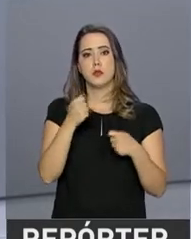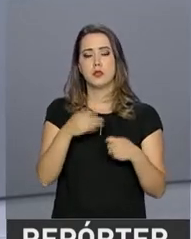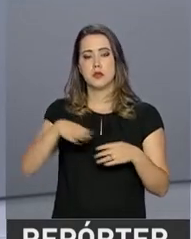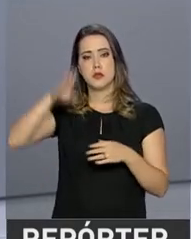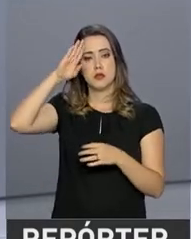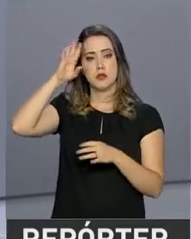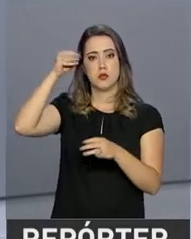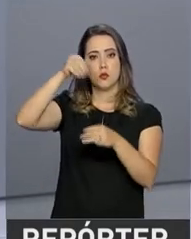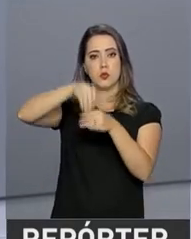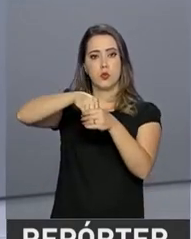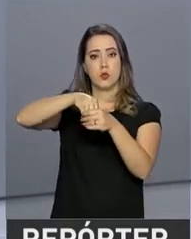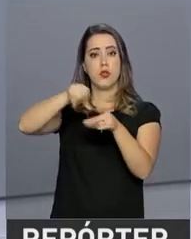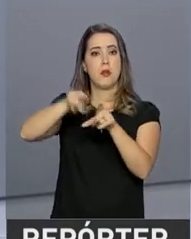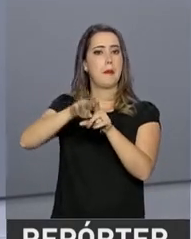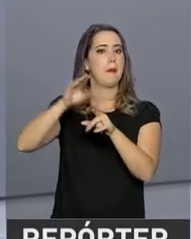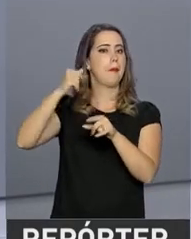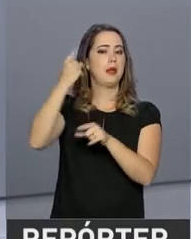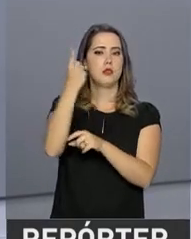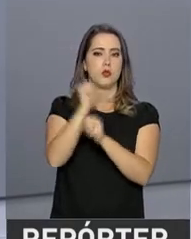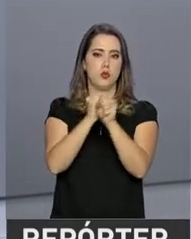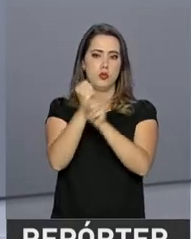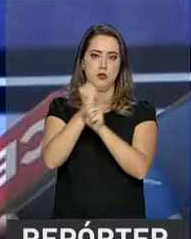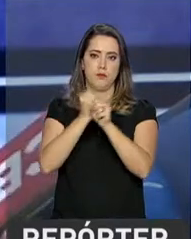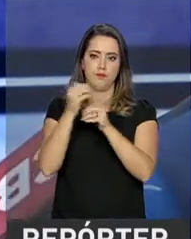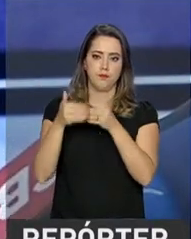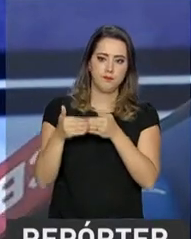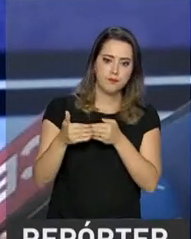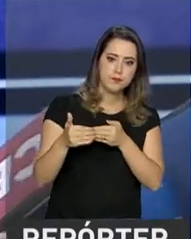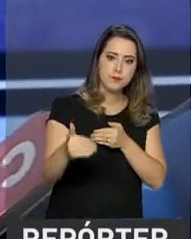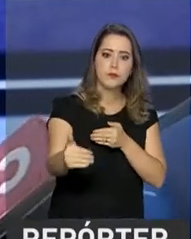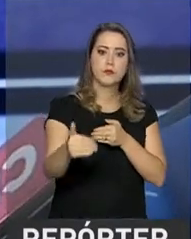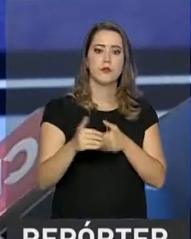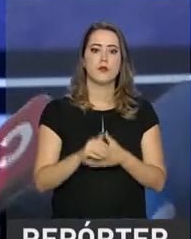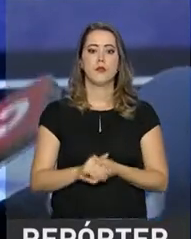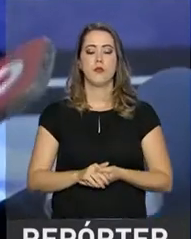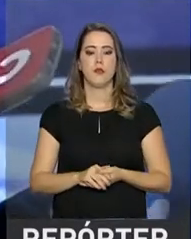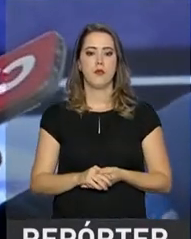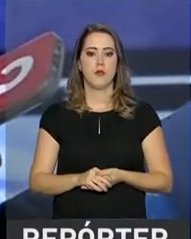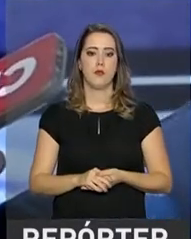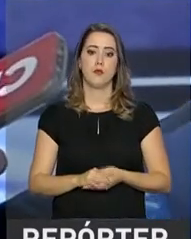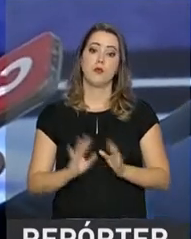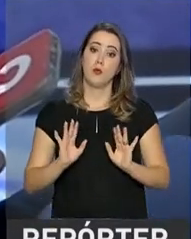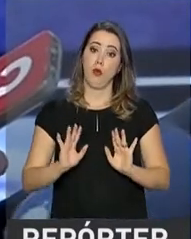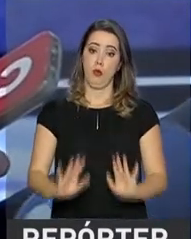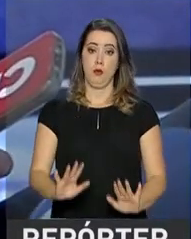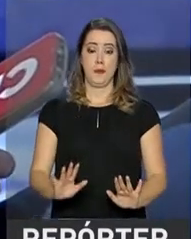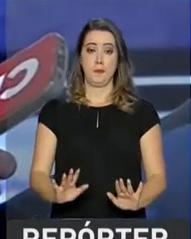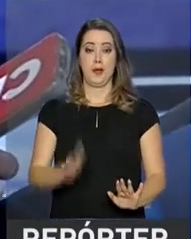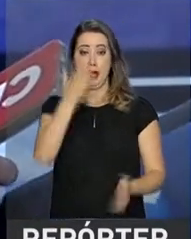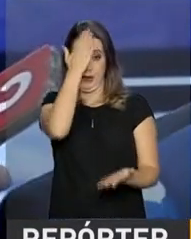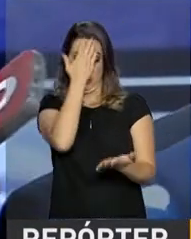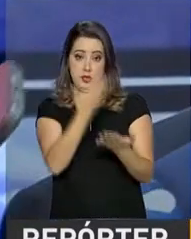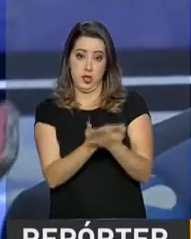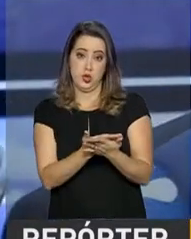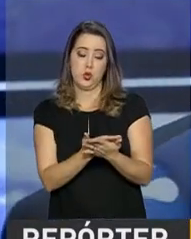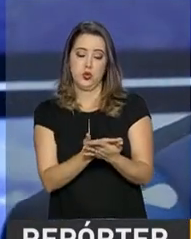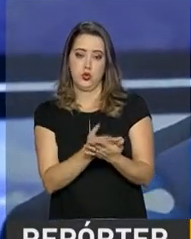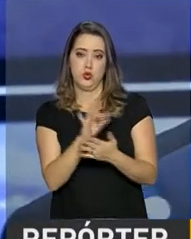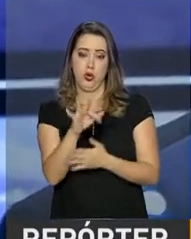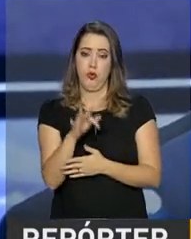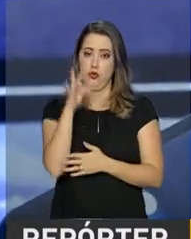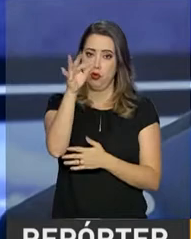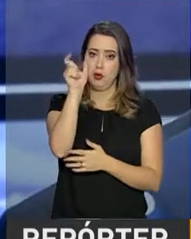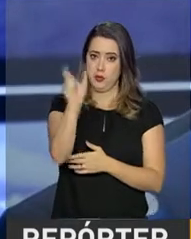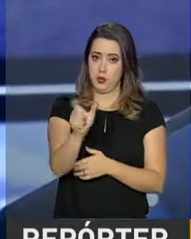federal no estado por mais um ano eu acredito que os futuros ou seja quem for o